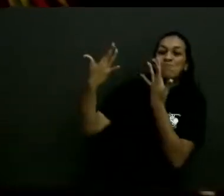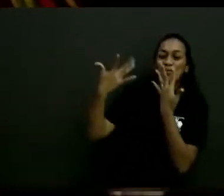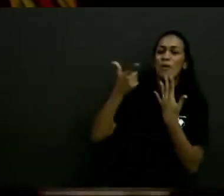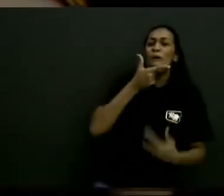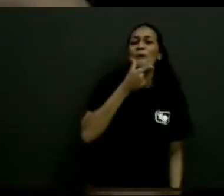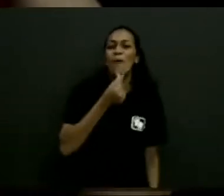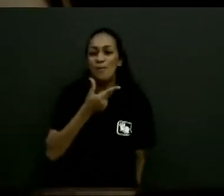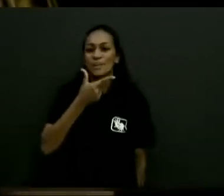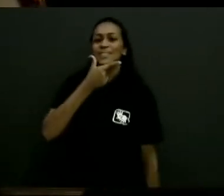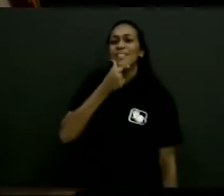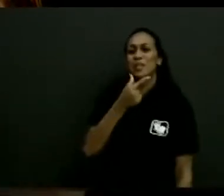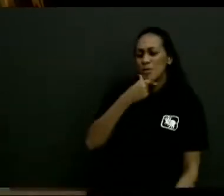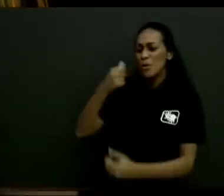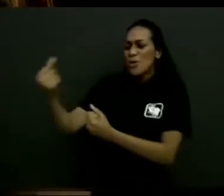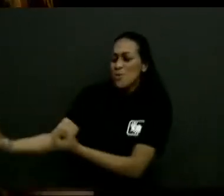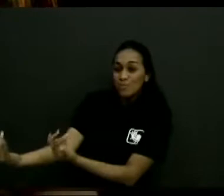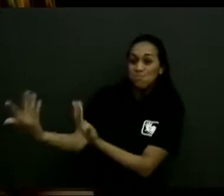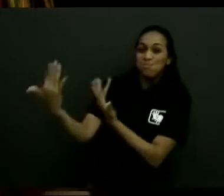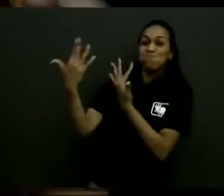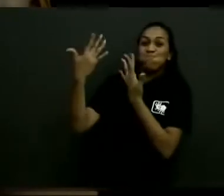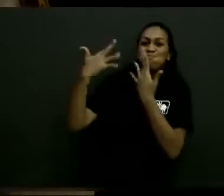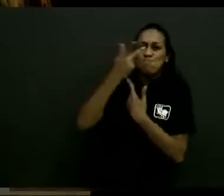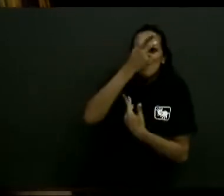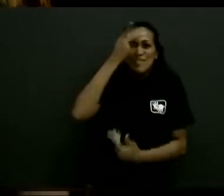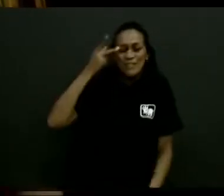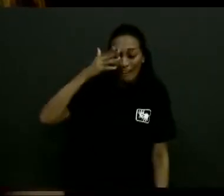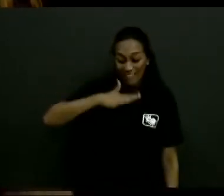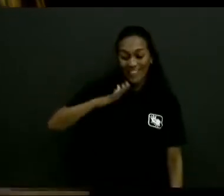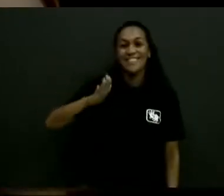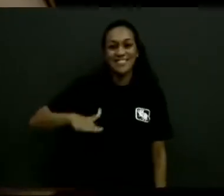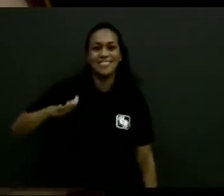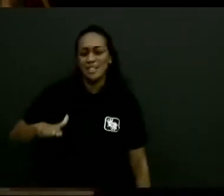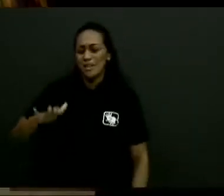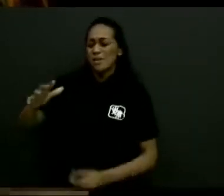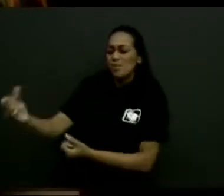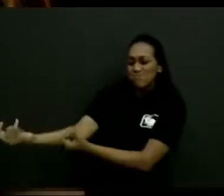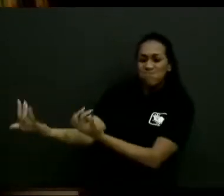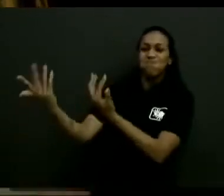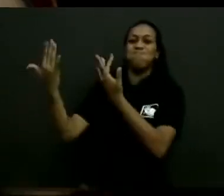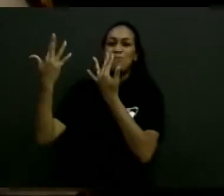homens pescadores, de almas pescadores.